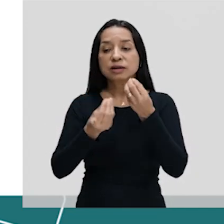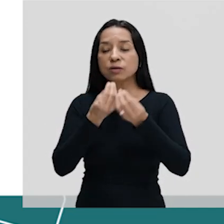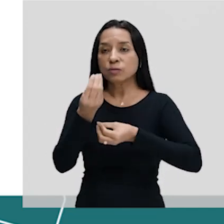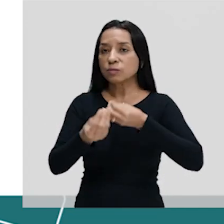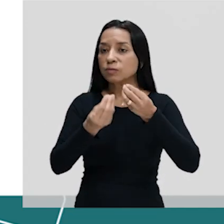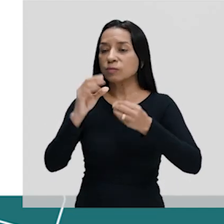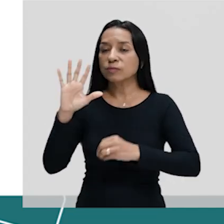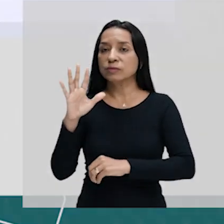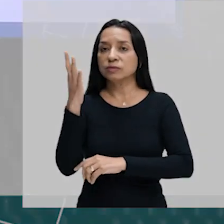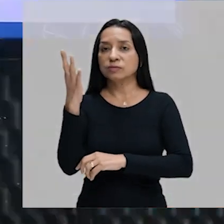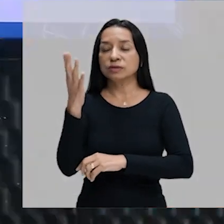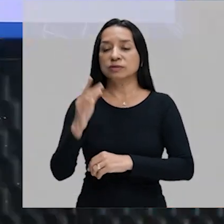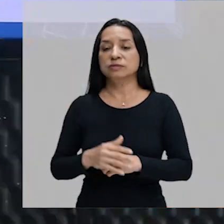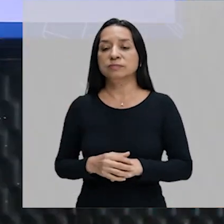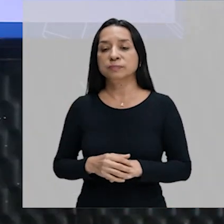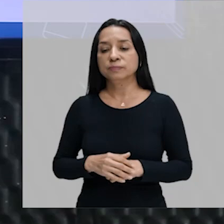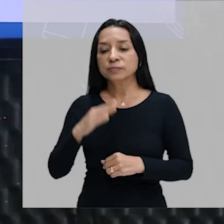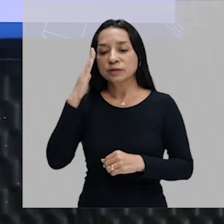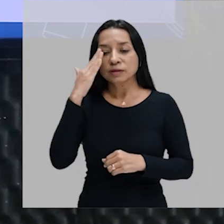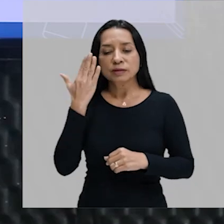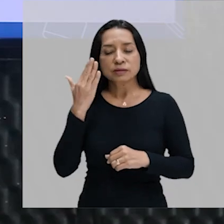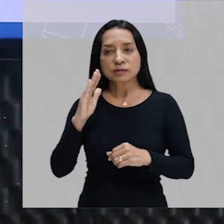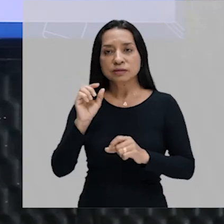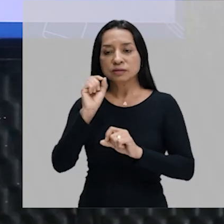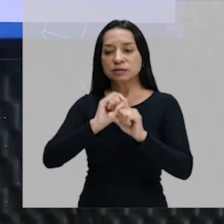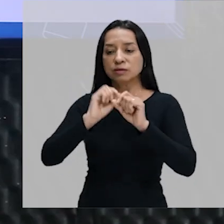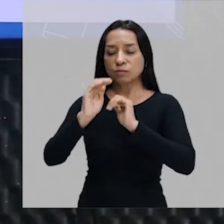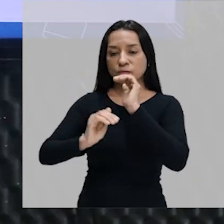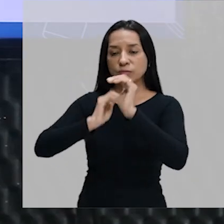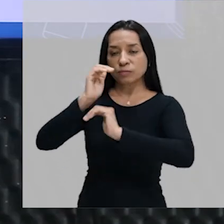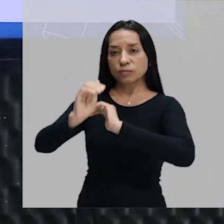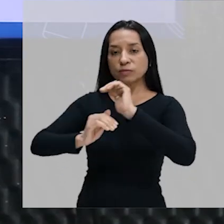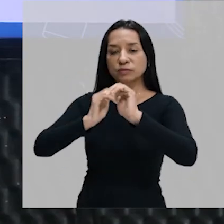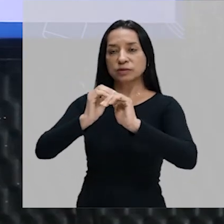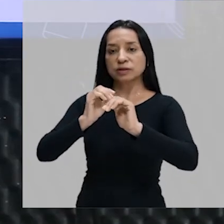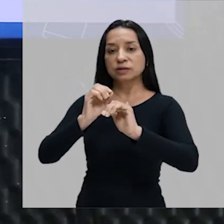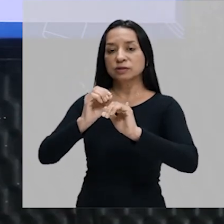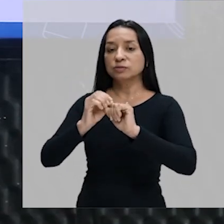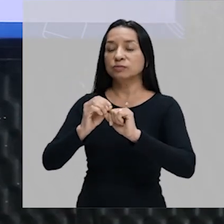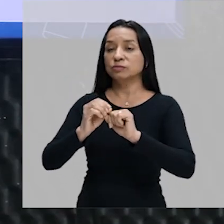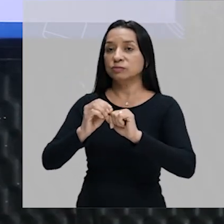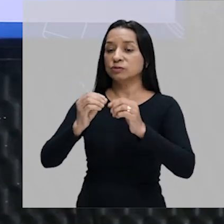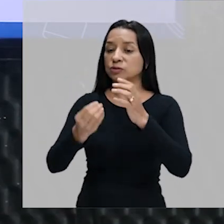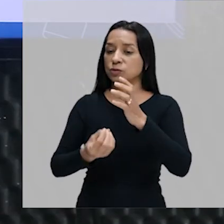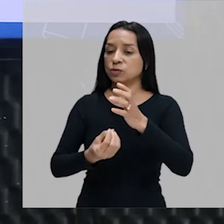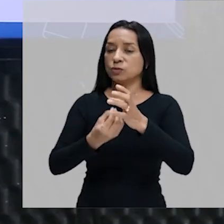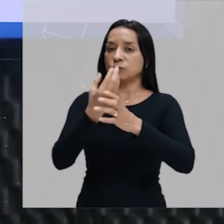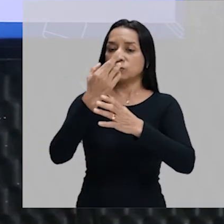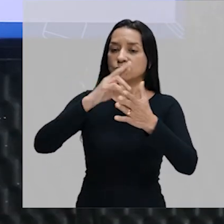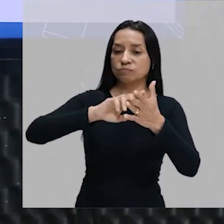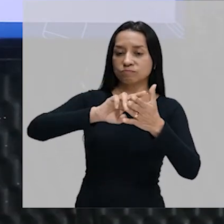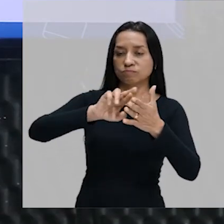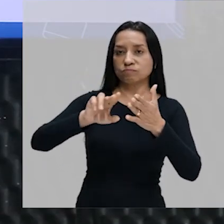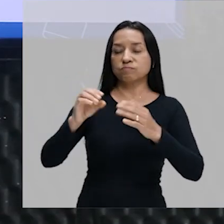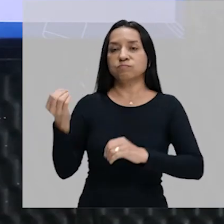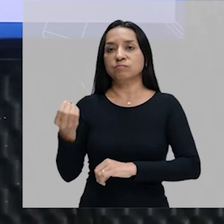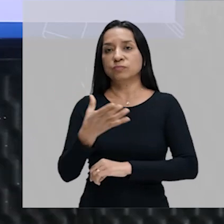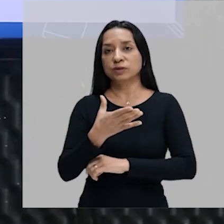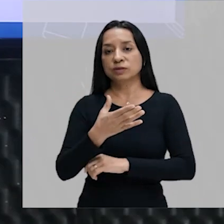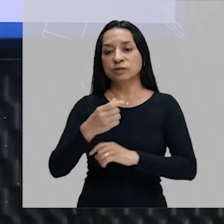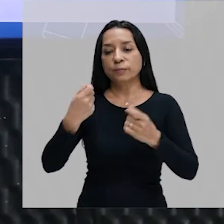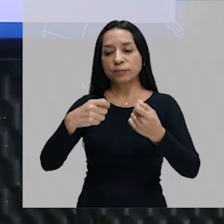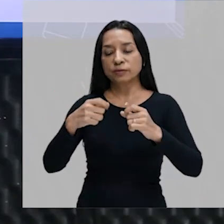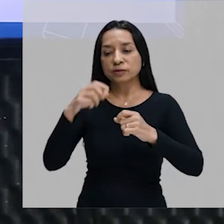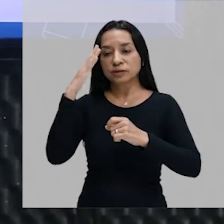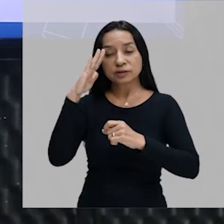ocorre. Para você entender o processo de especiação, que é a origem de novas espécies, você precisa